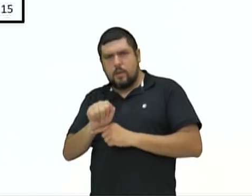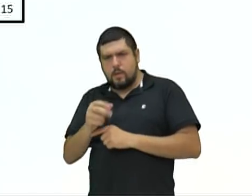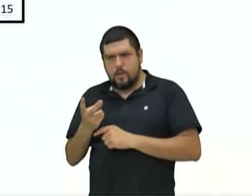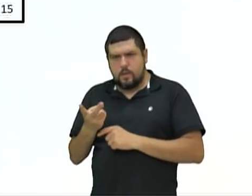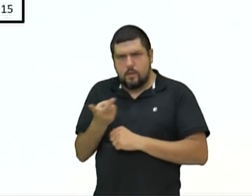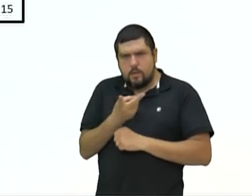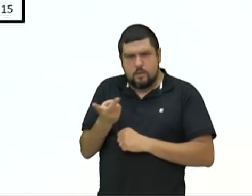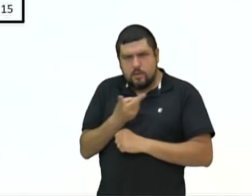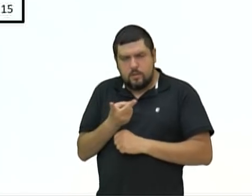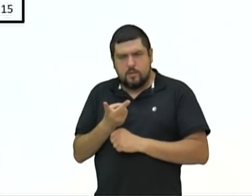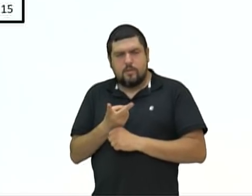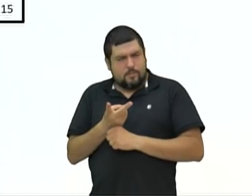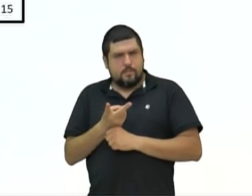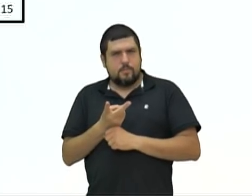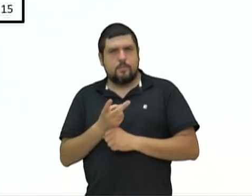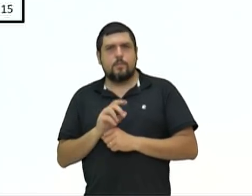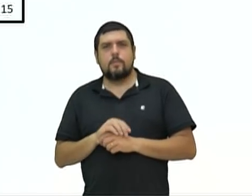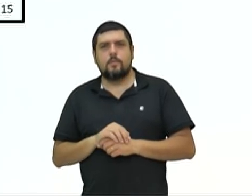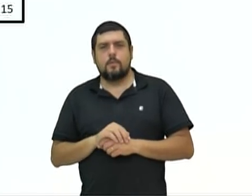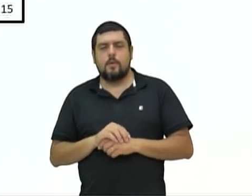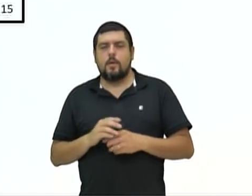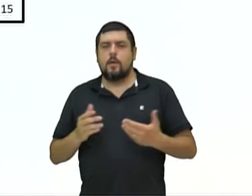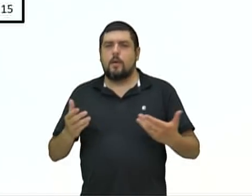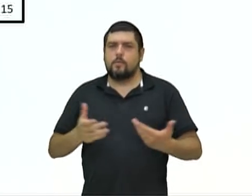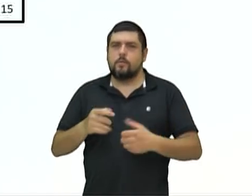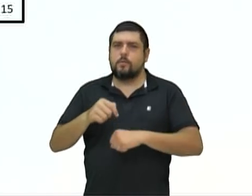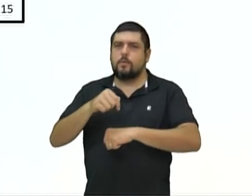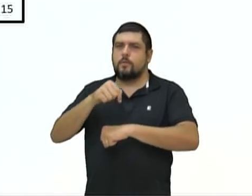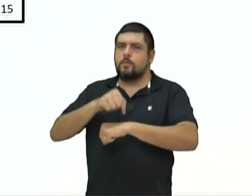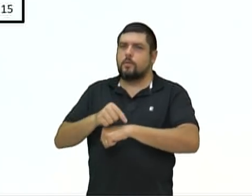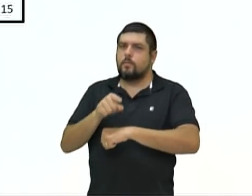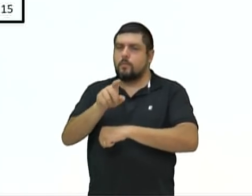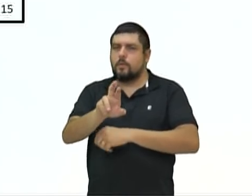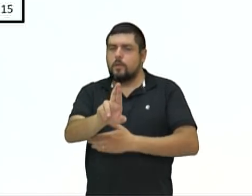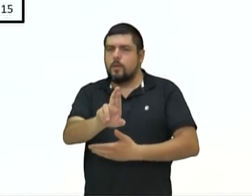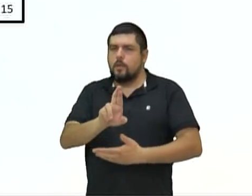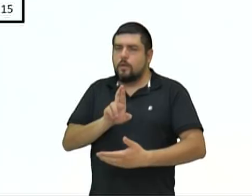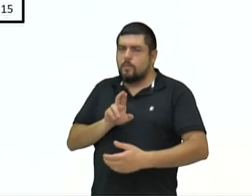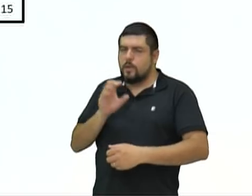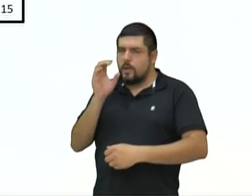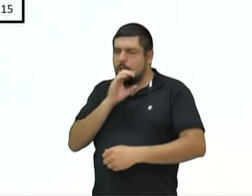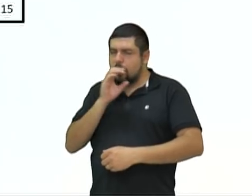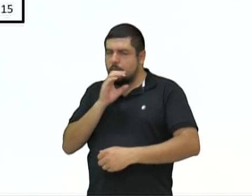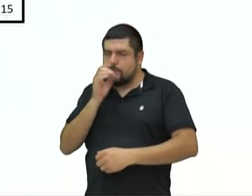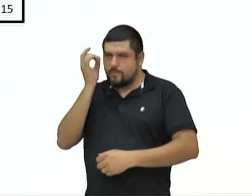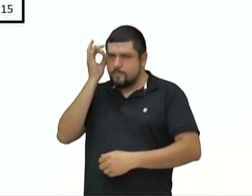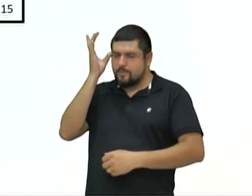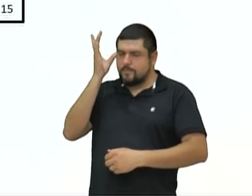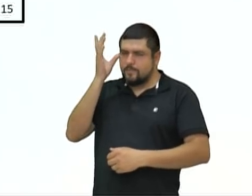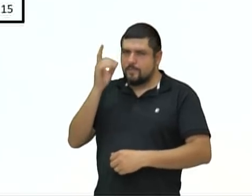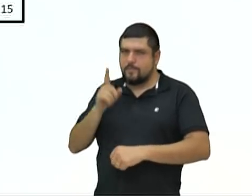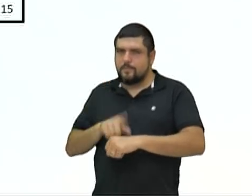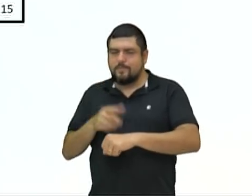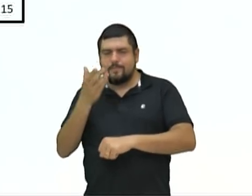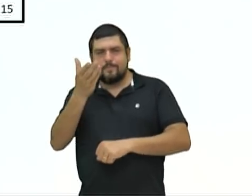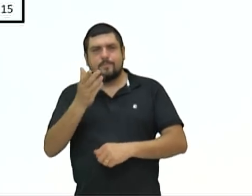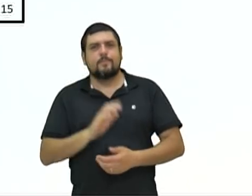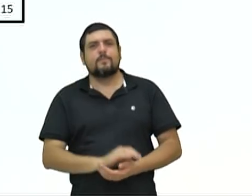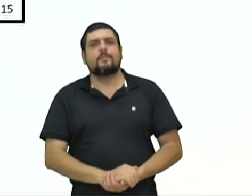professora vai dar um tempinho para vocês responderem rapidinho, que essa é fácil, né? Então, até logo!